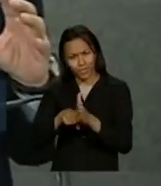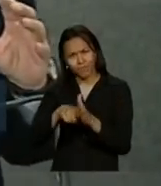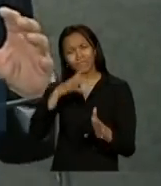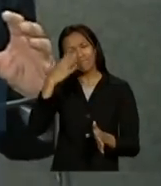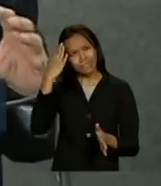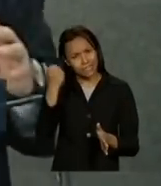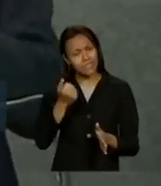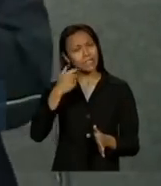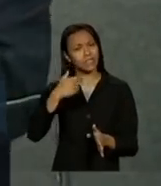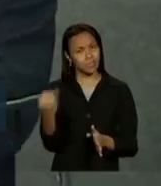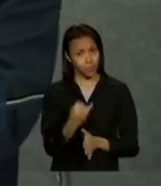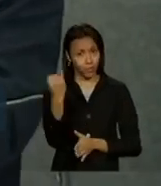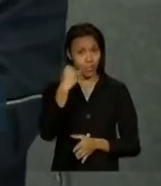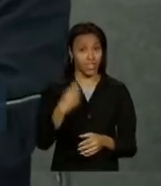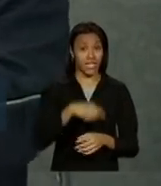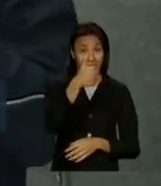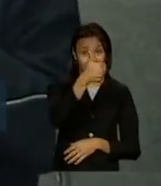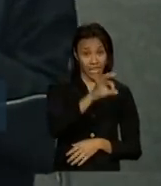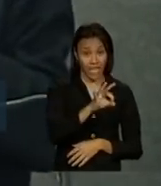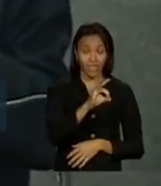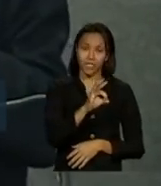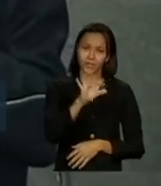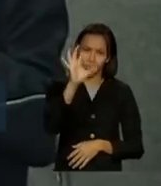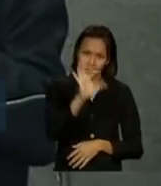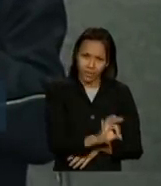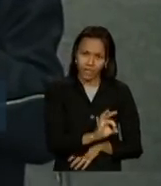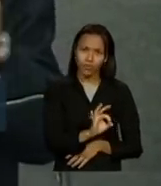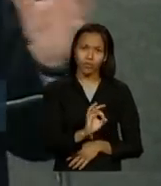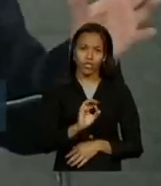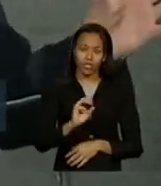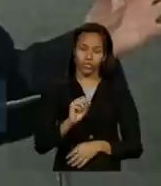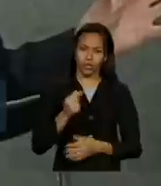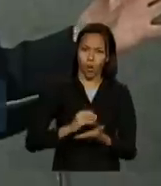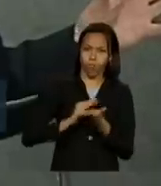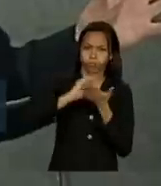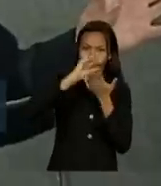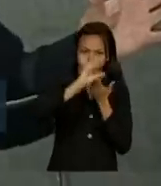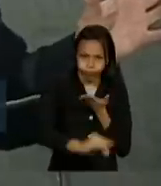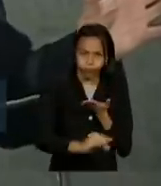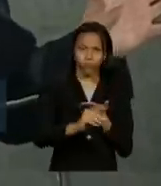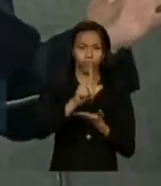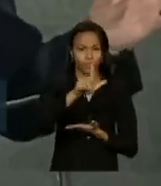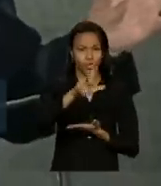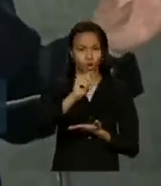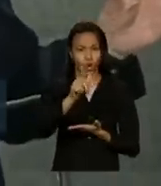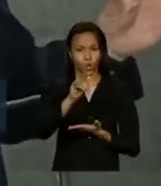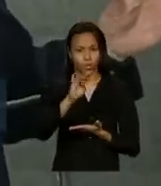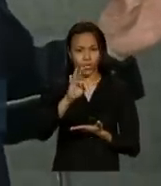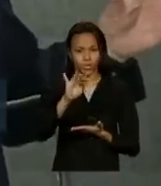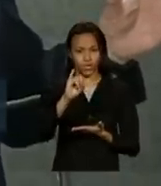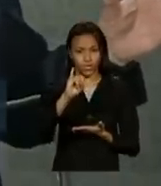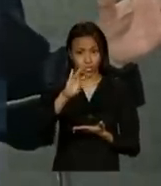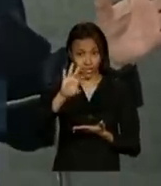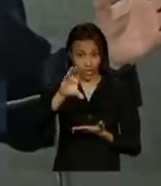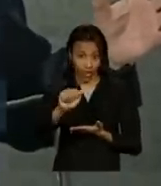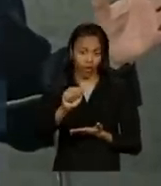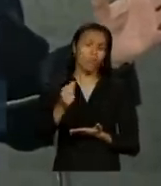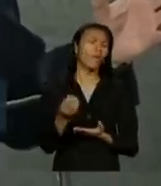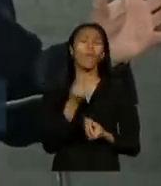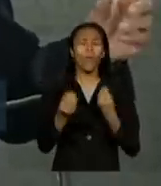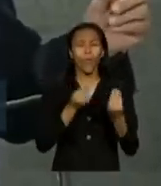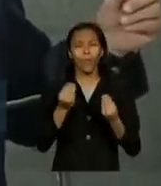importante o seguinte esses 10% de custo a mais de logística eu não se eu não resolvesse esse tema Eu não atinjo